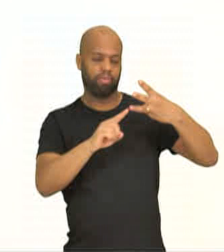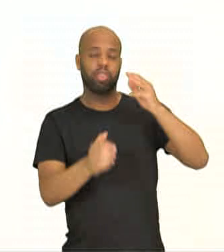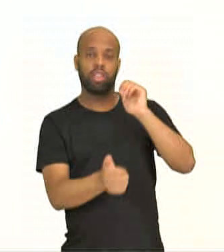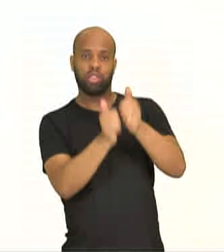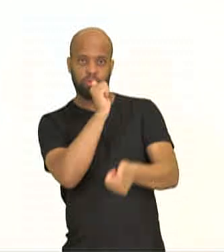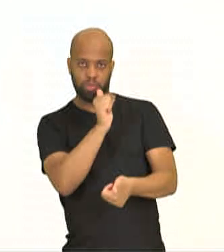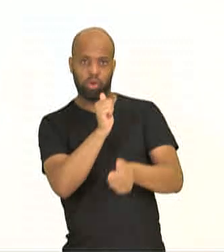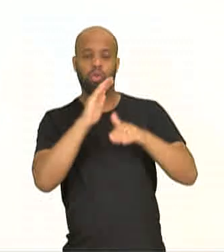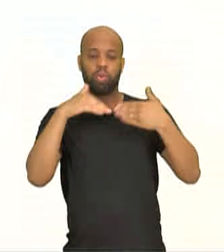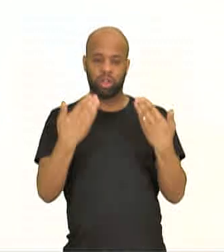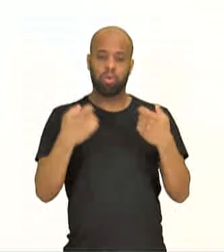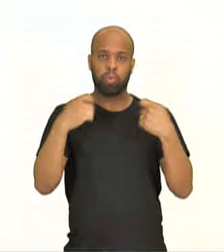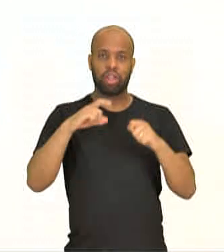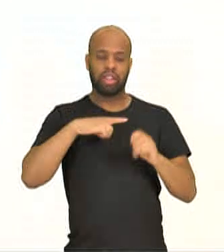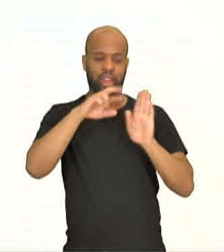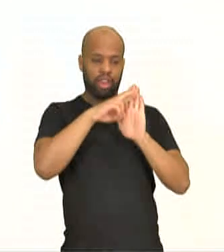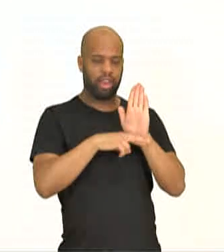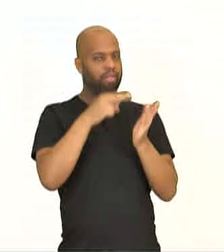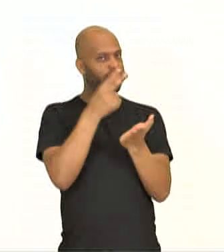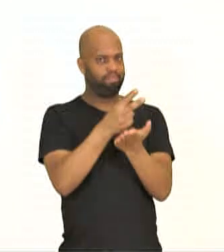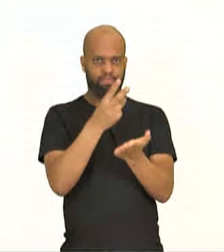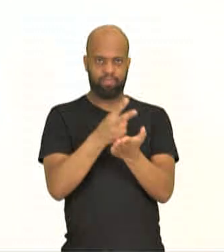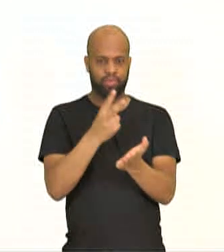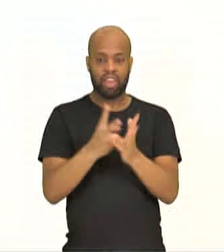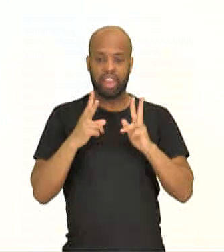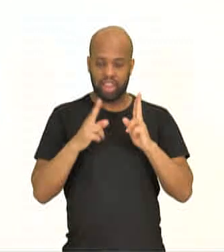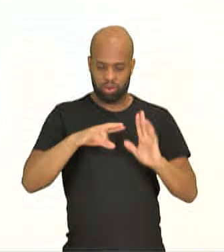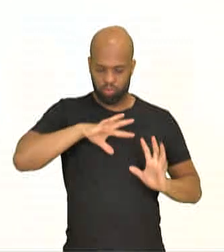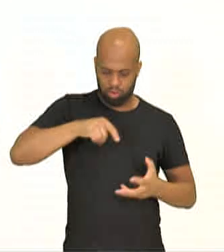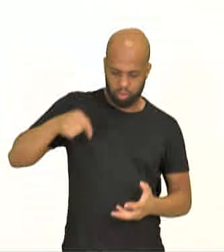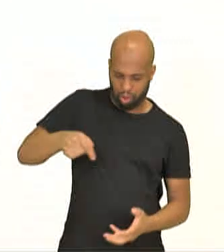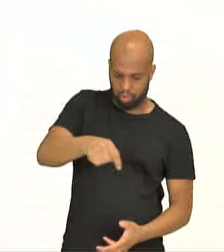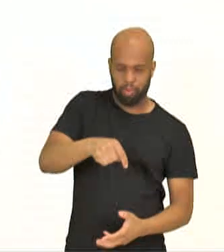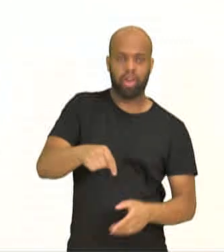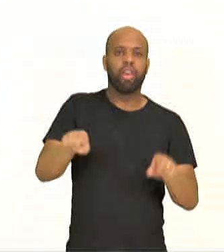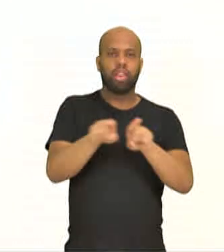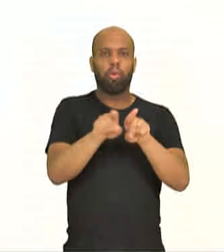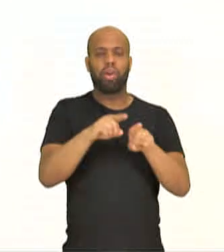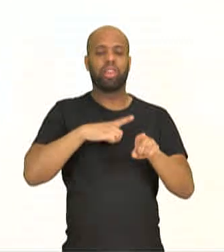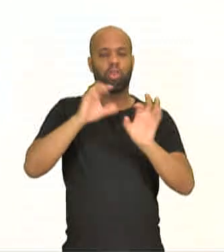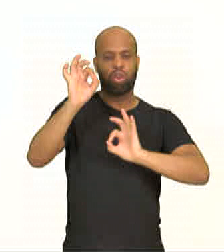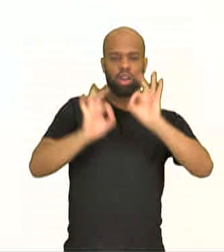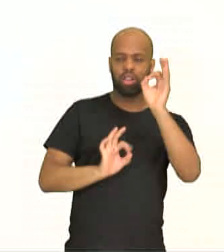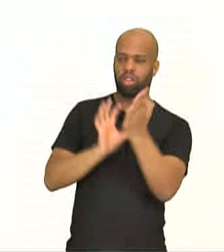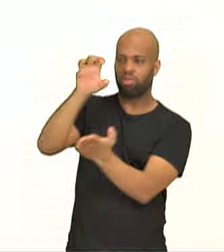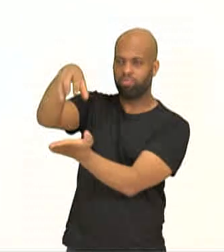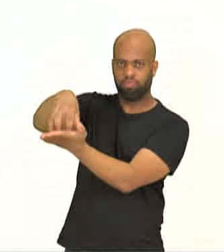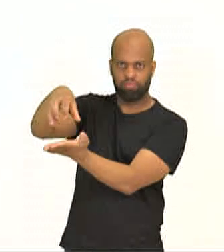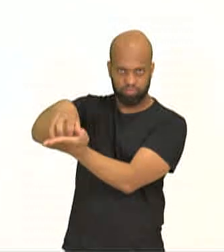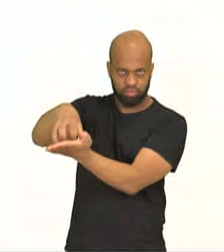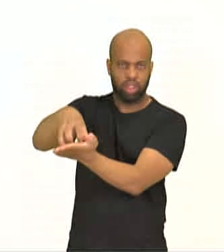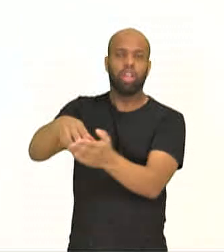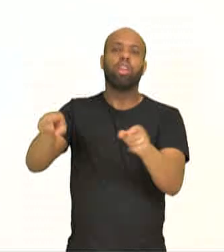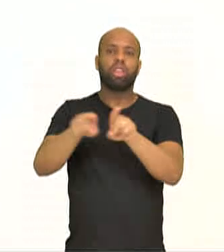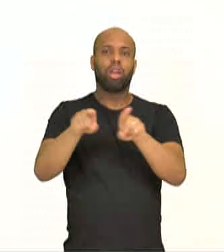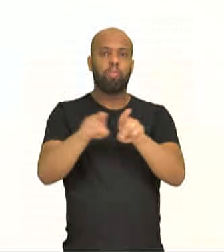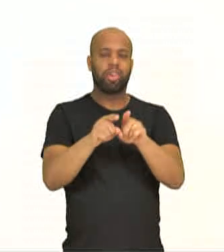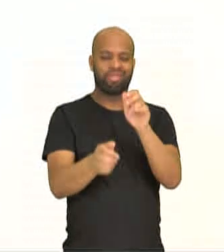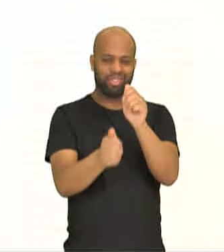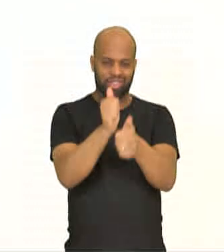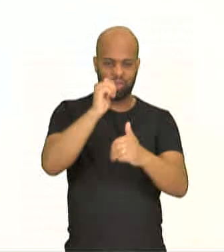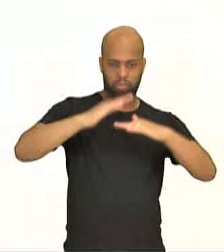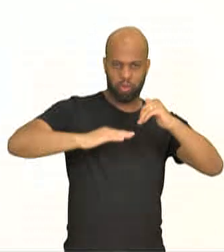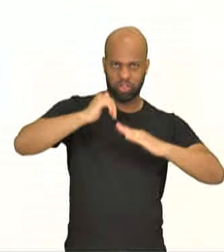a modalidade precisa ter regras fixas, iguais no mundo inteiro, ser organizada por federações ou confederações e os atletas